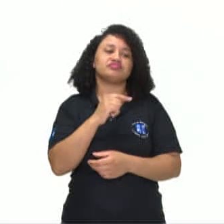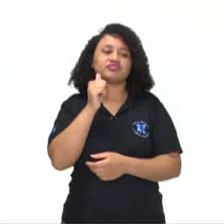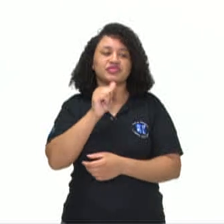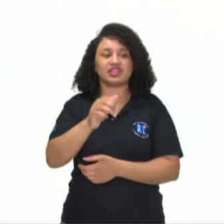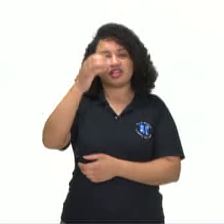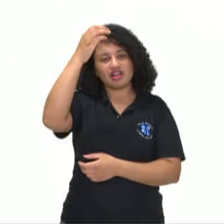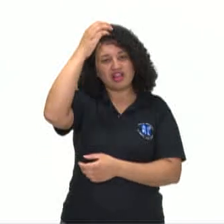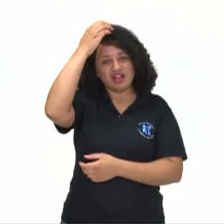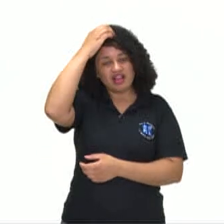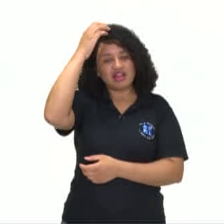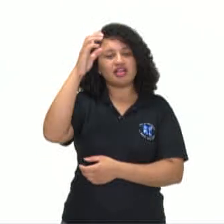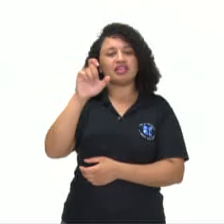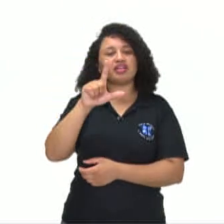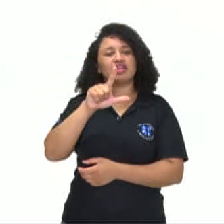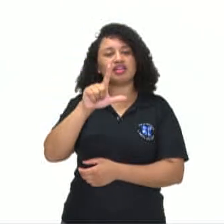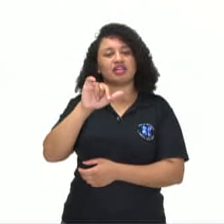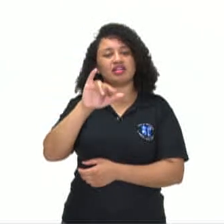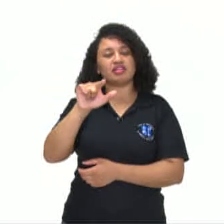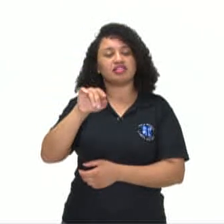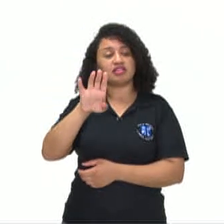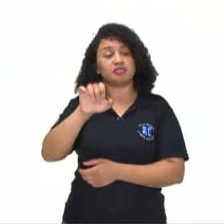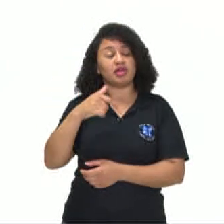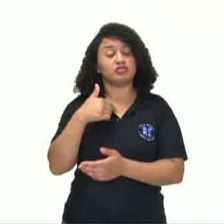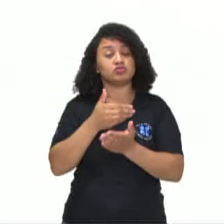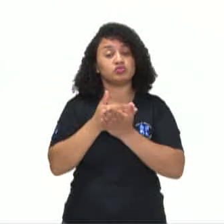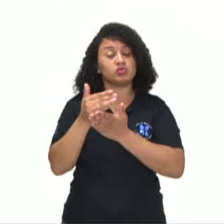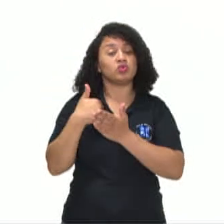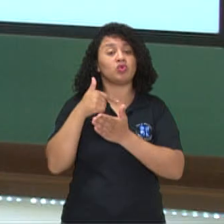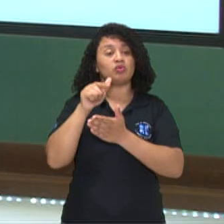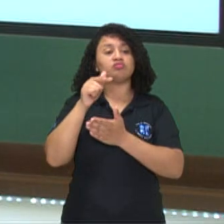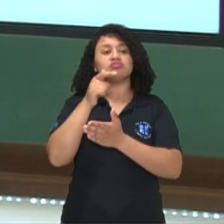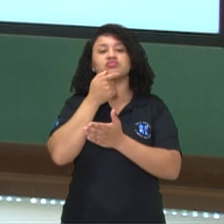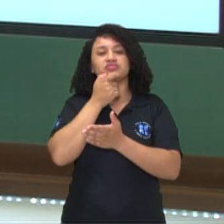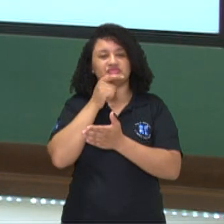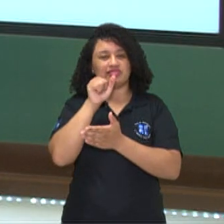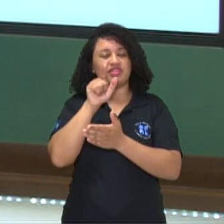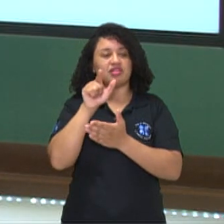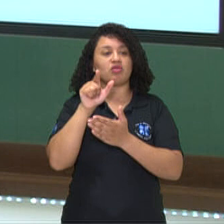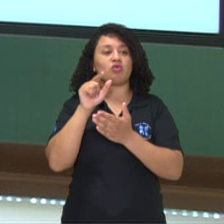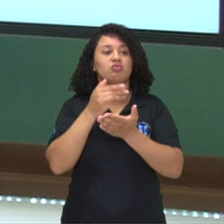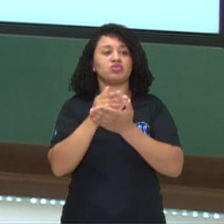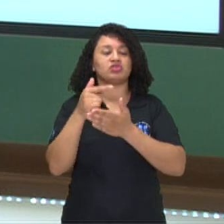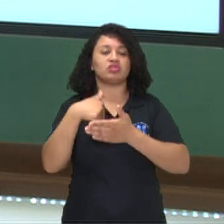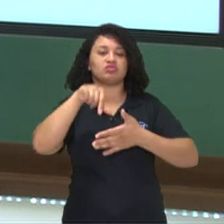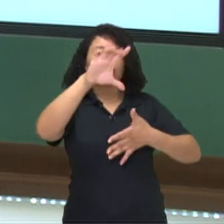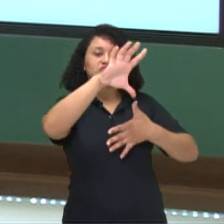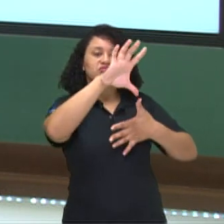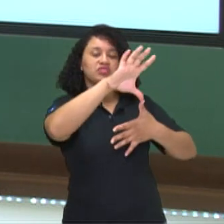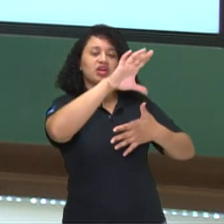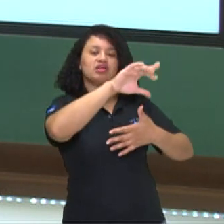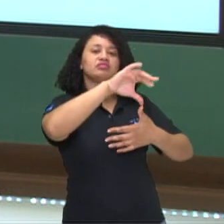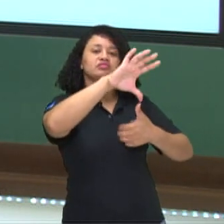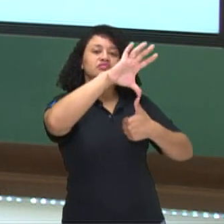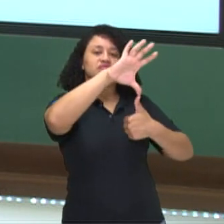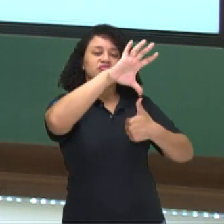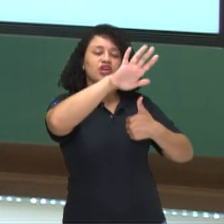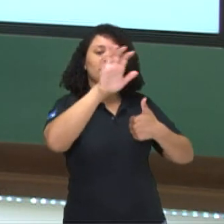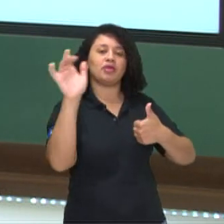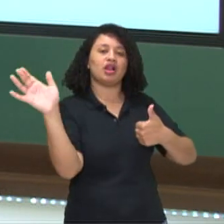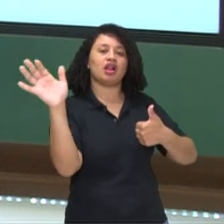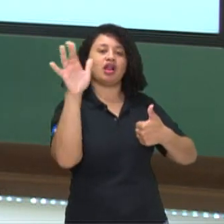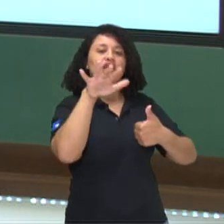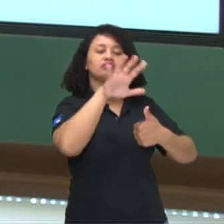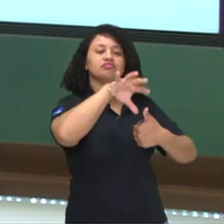aí pelo início da colonização na América do Norte. Então, quando ela esteve no poder, ela